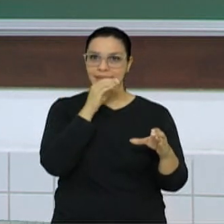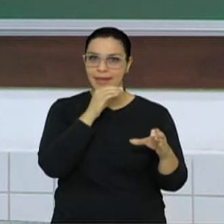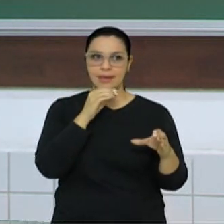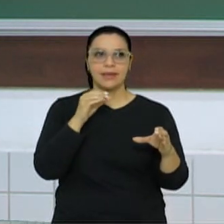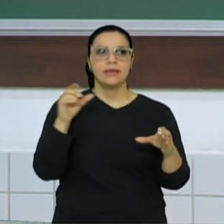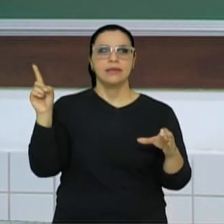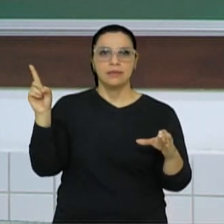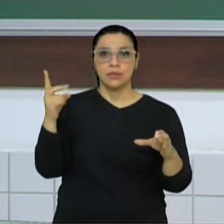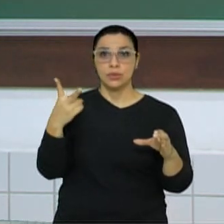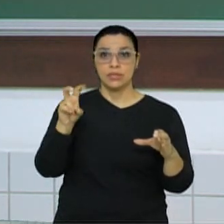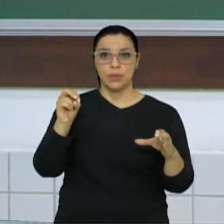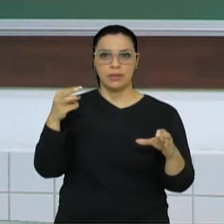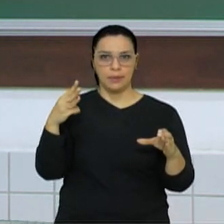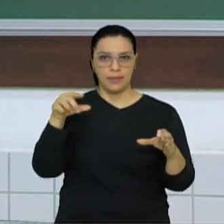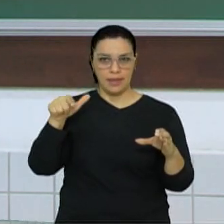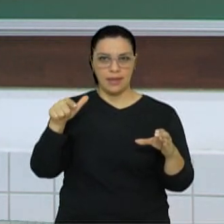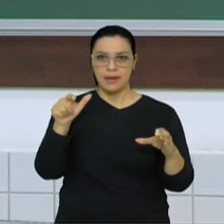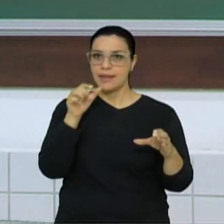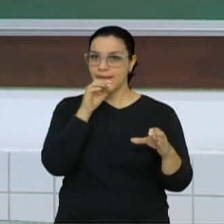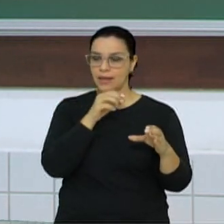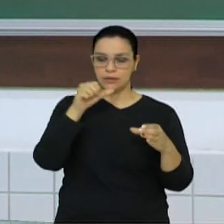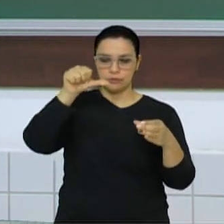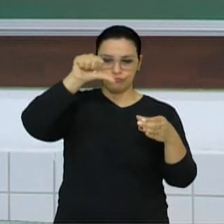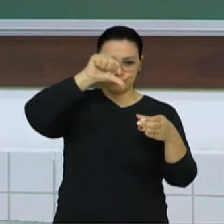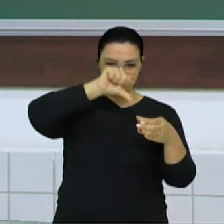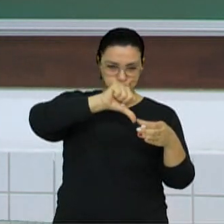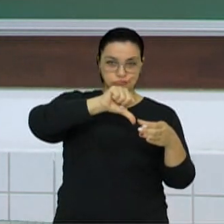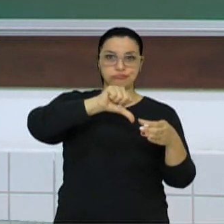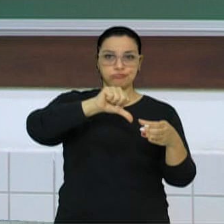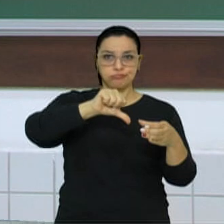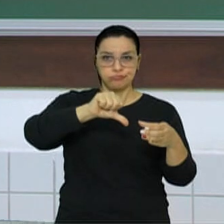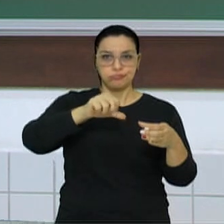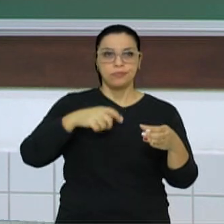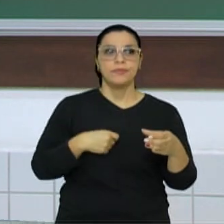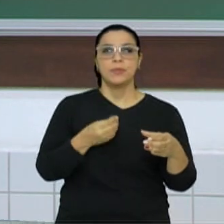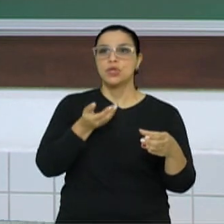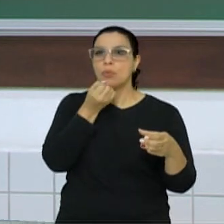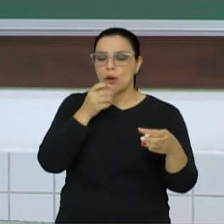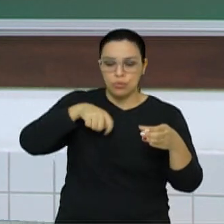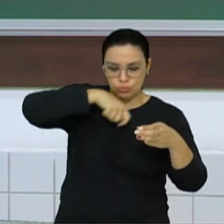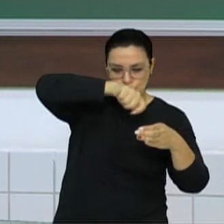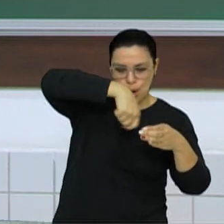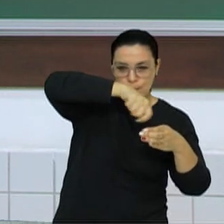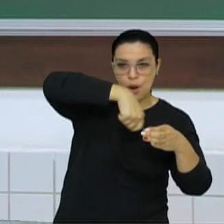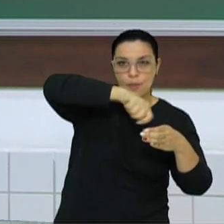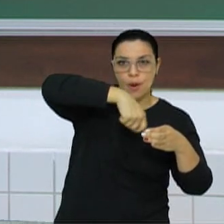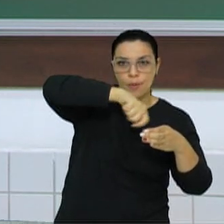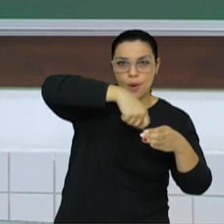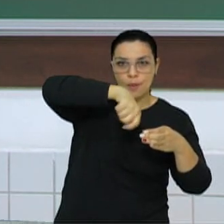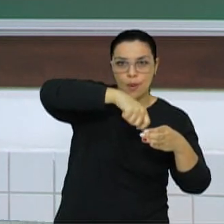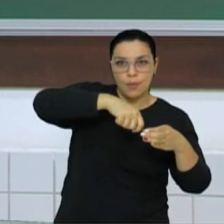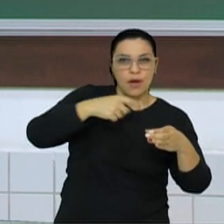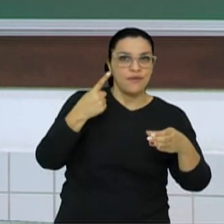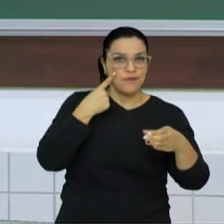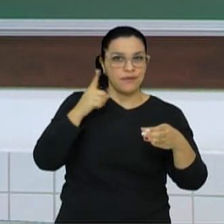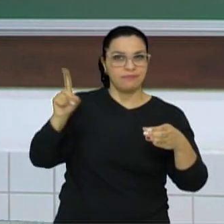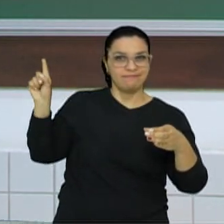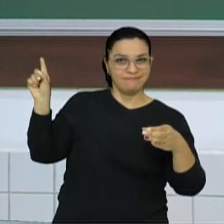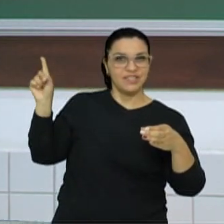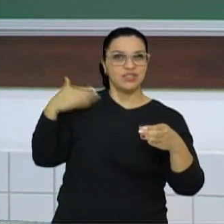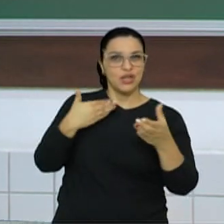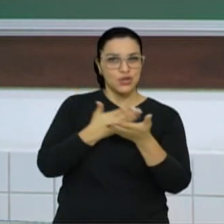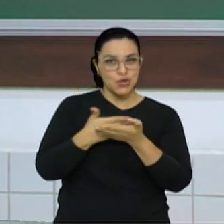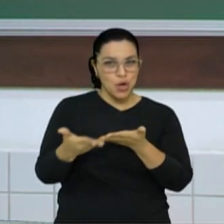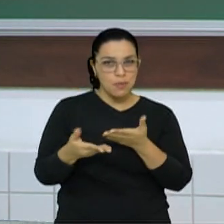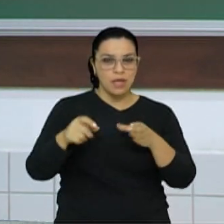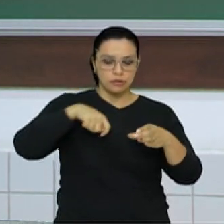Peguei 250 ml de água quente, né? Joguei a gelatina, mexi até dissolver bem, né? Dá para você fazer isso já no